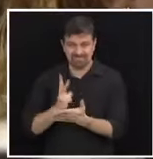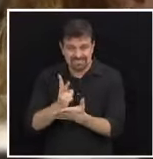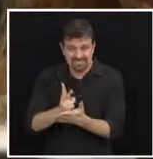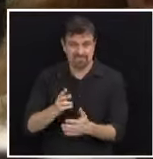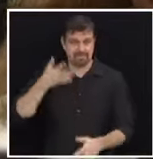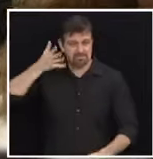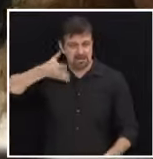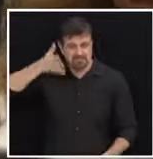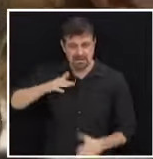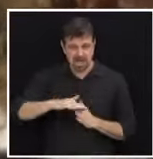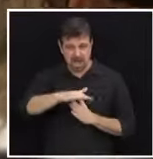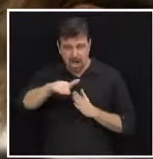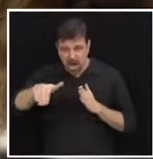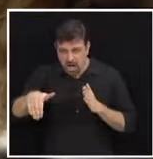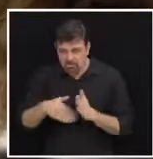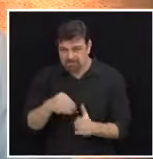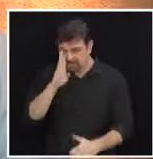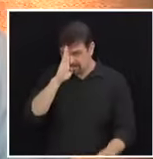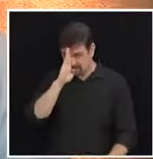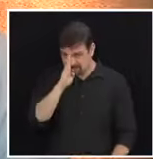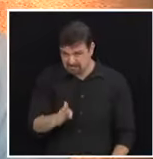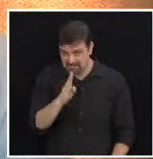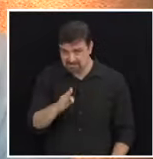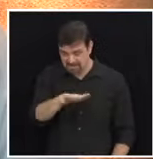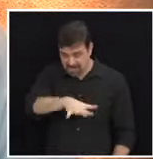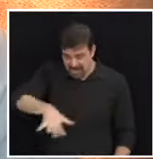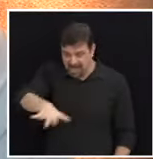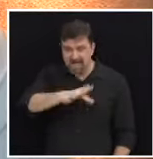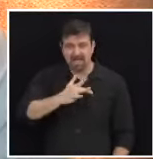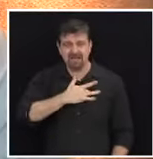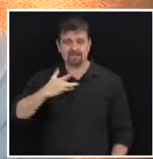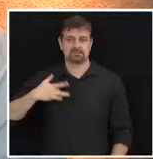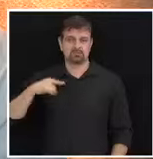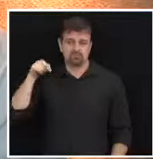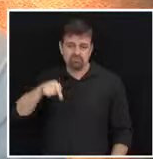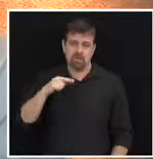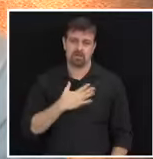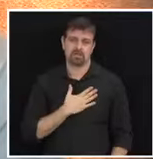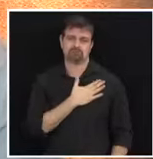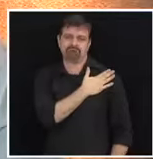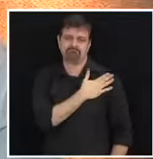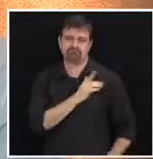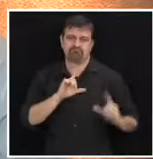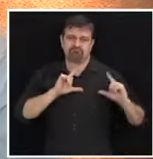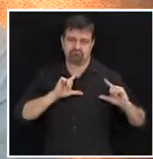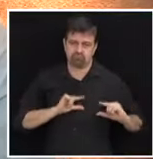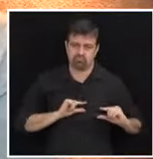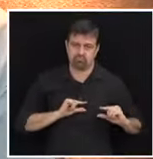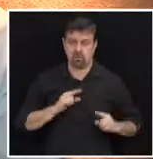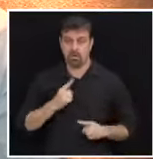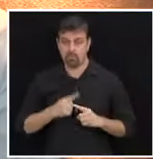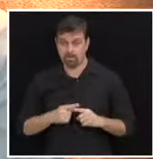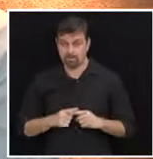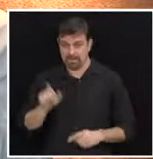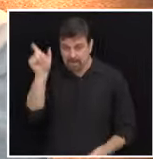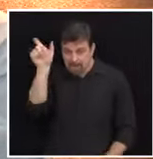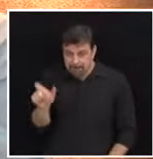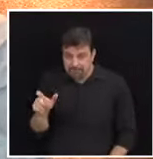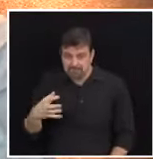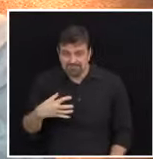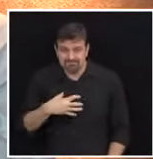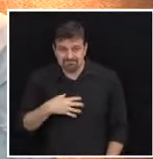todos os níveis e principalmente na área de saúde haja menos discriminação. Por quê? Porque quando uma pessoa se